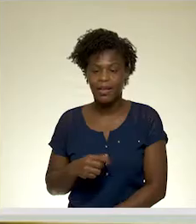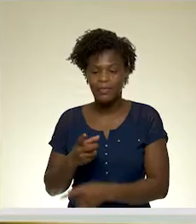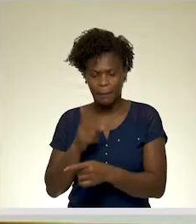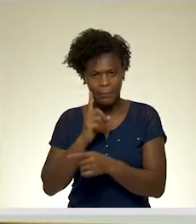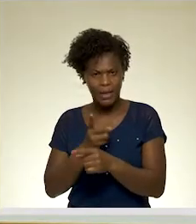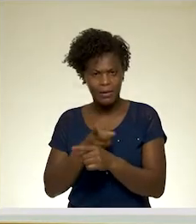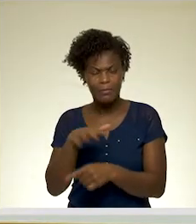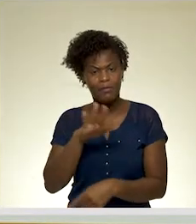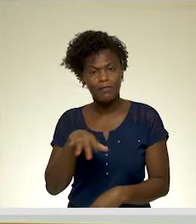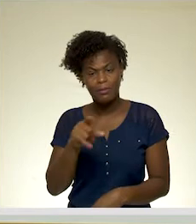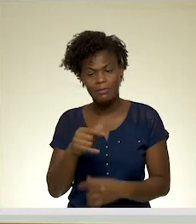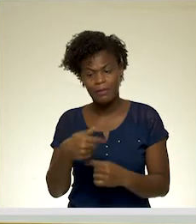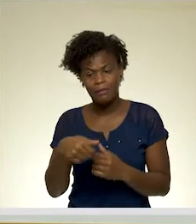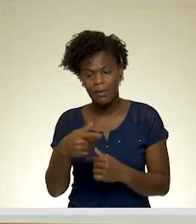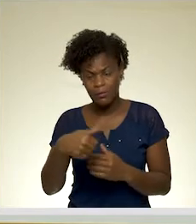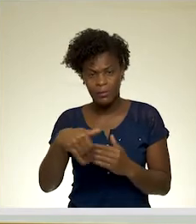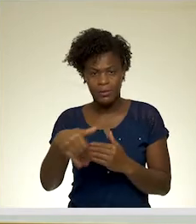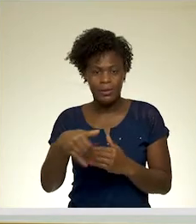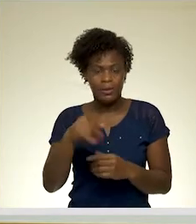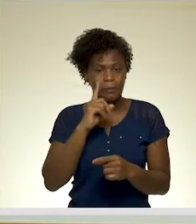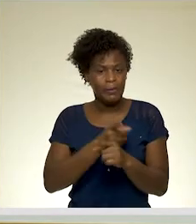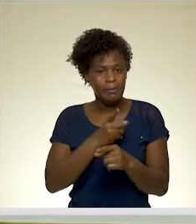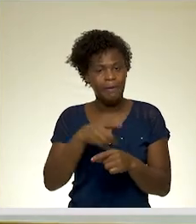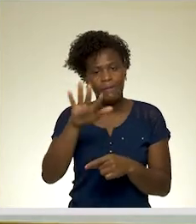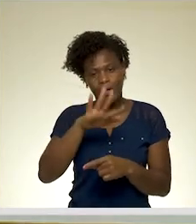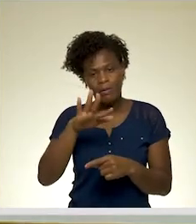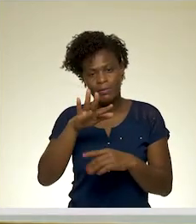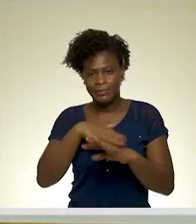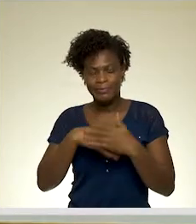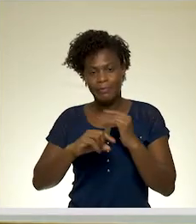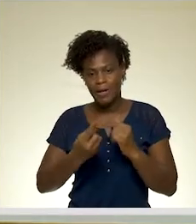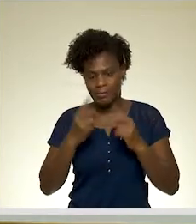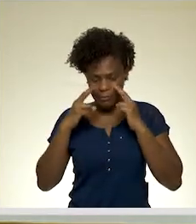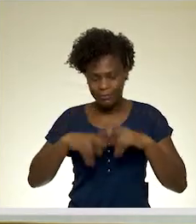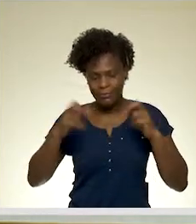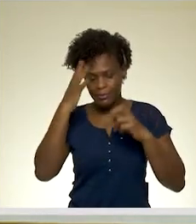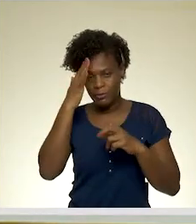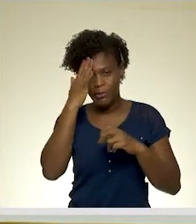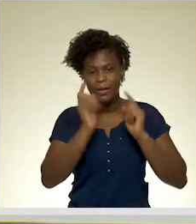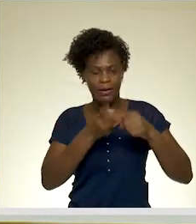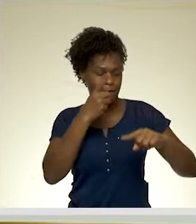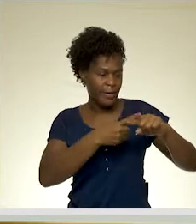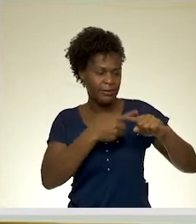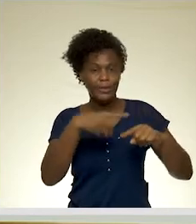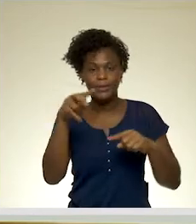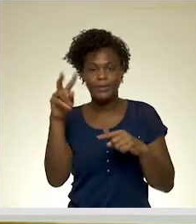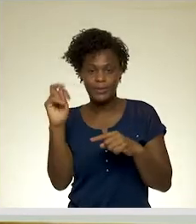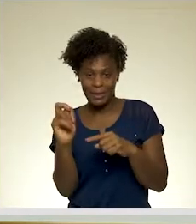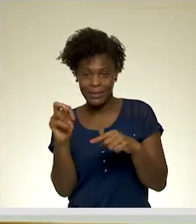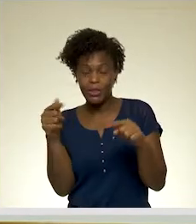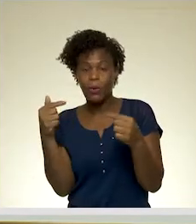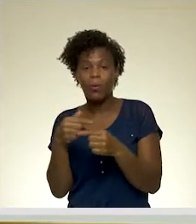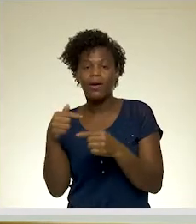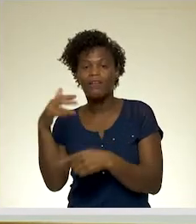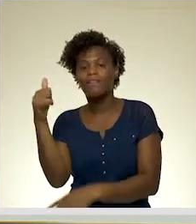Da mesma forma, vamos utilizar a mesma estratégia para encontrar o número que multiplicamos